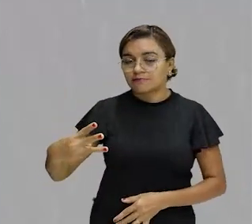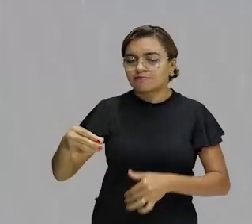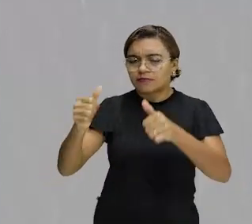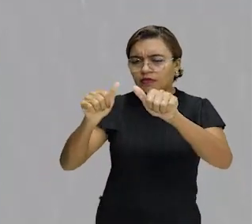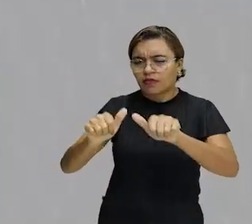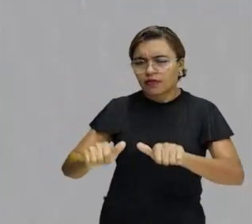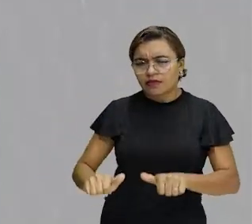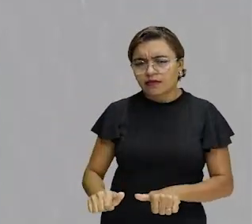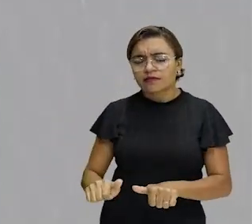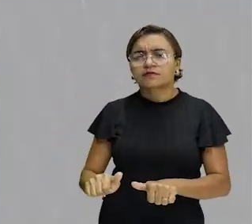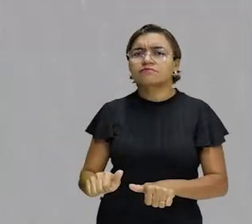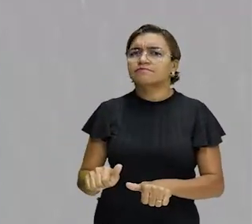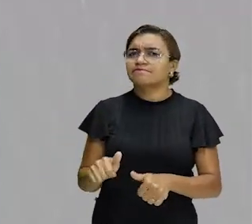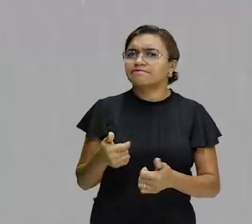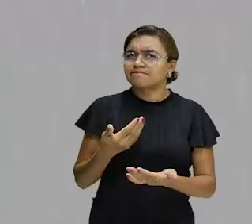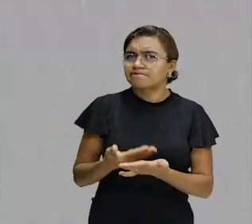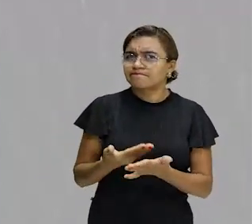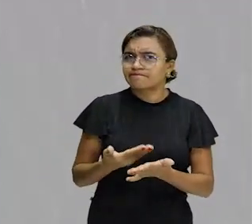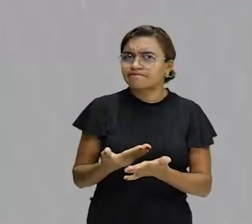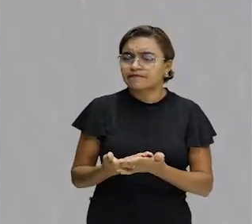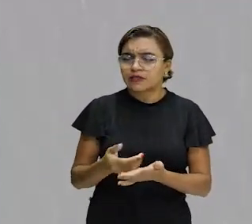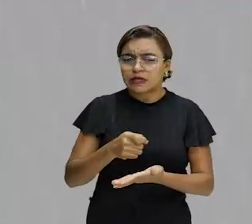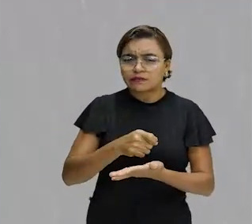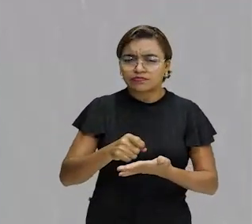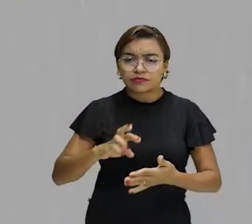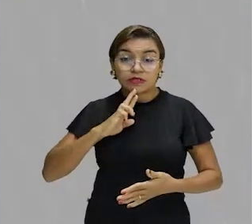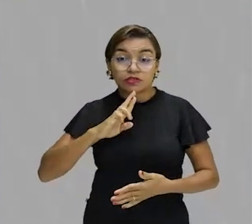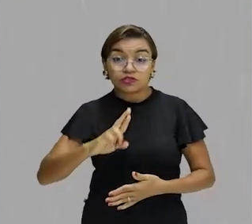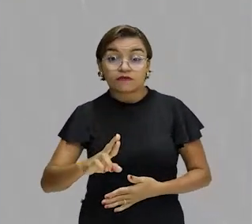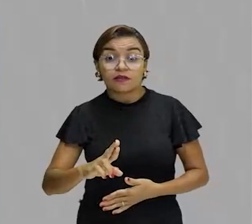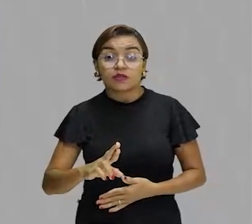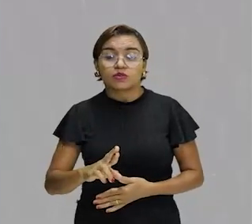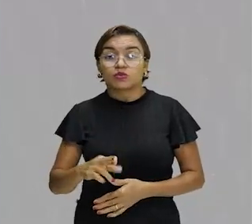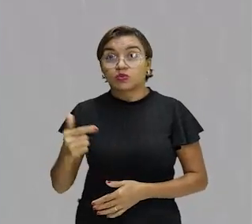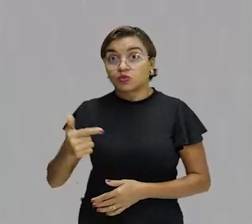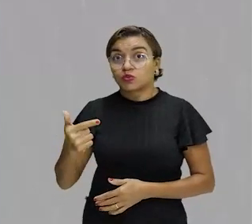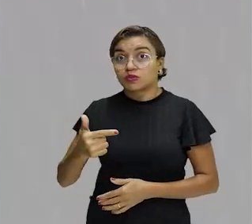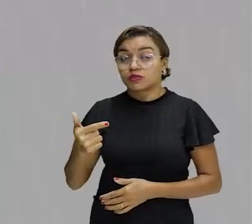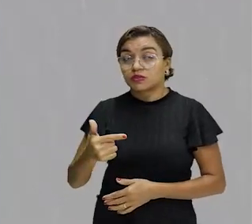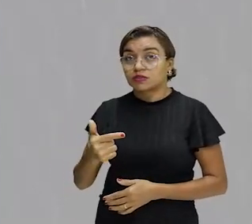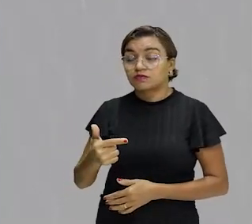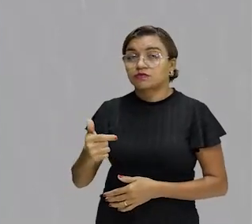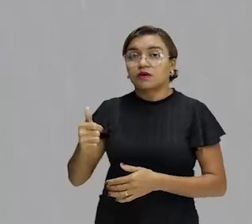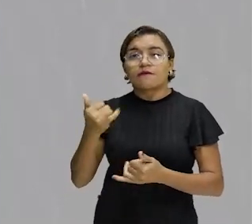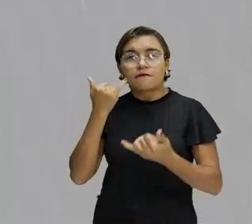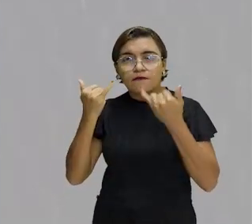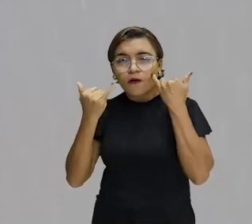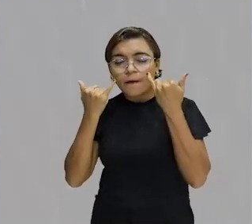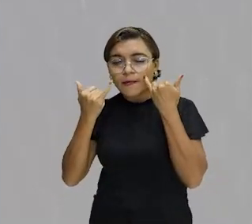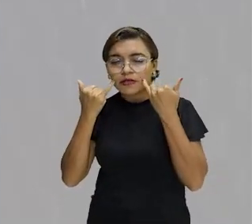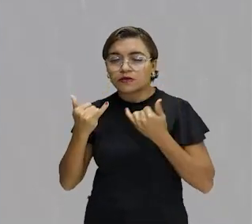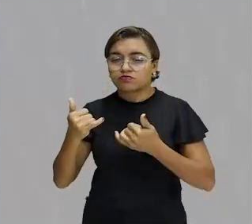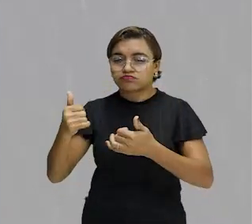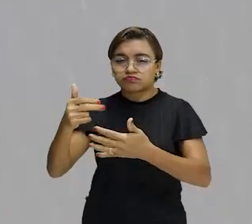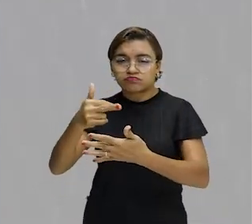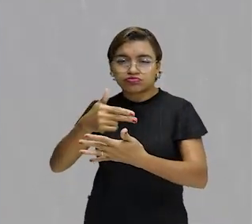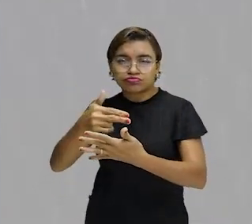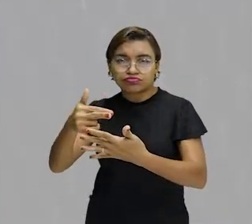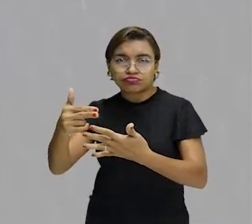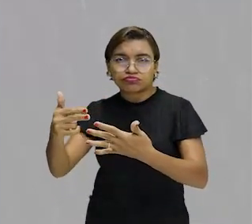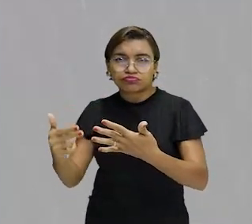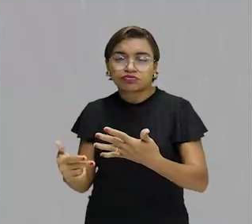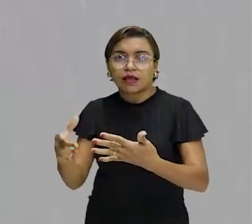enquanto F ia de A em B, a G vai de B em A. E a função também, ela está definida de uma